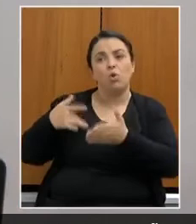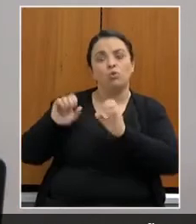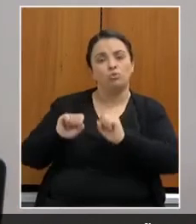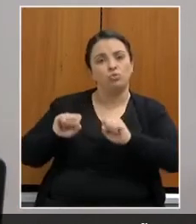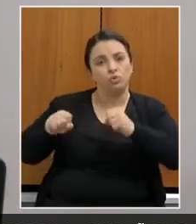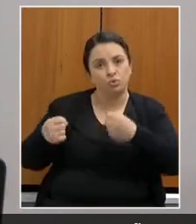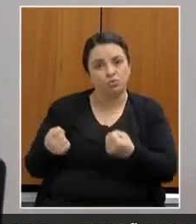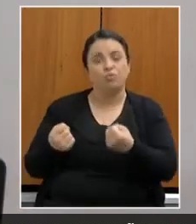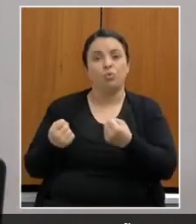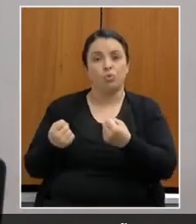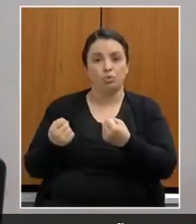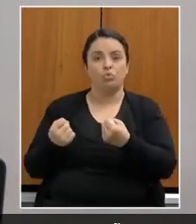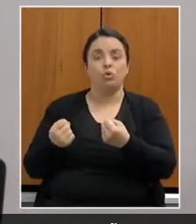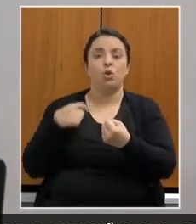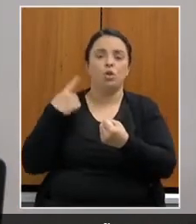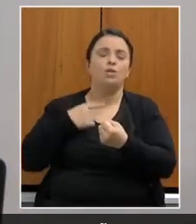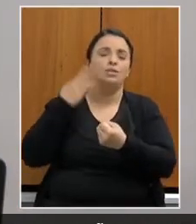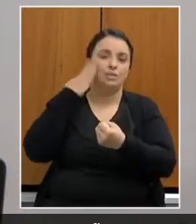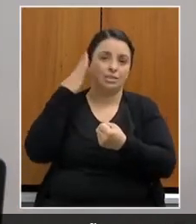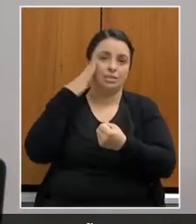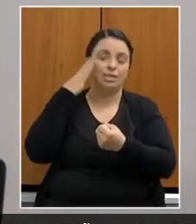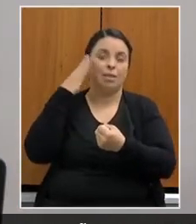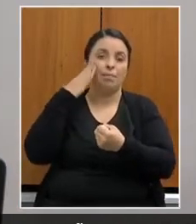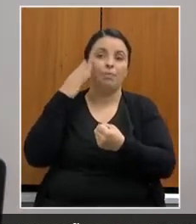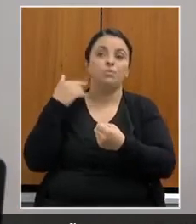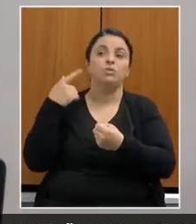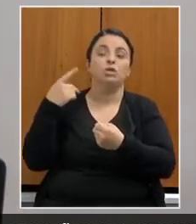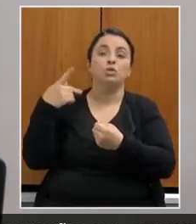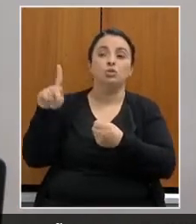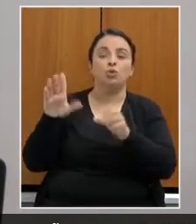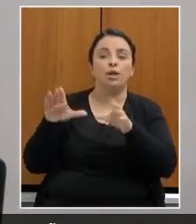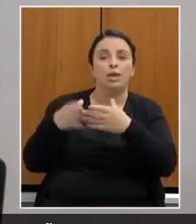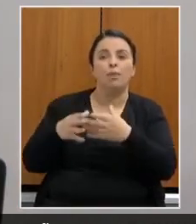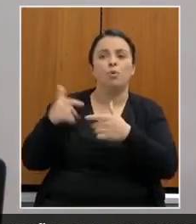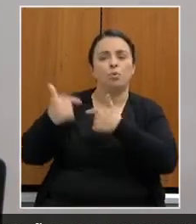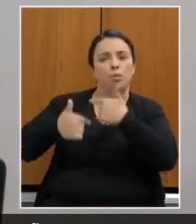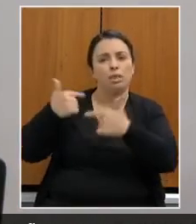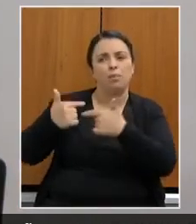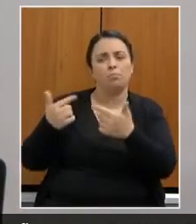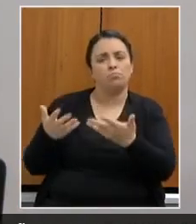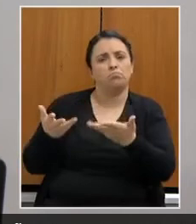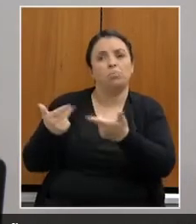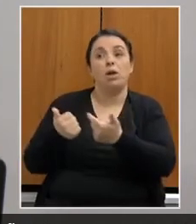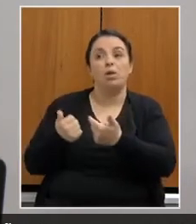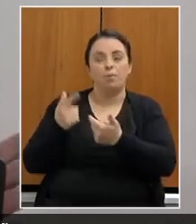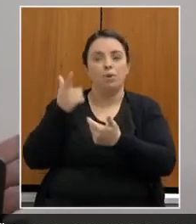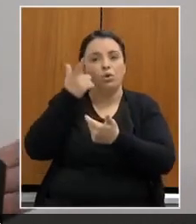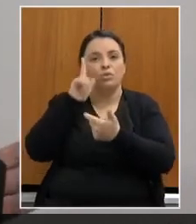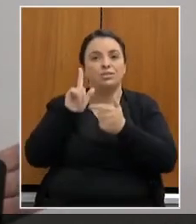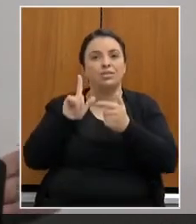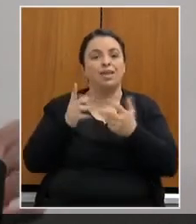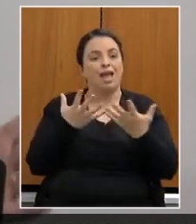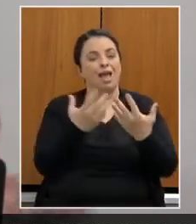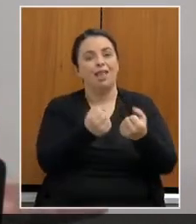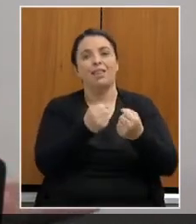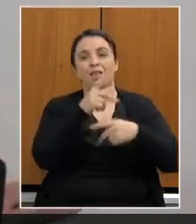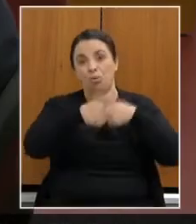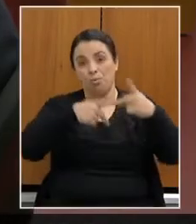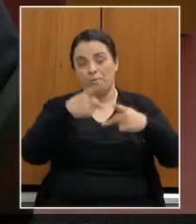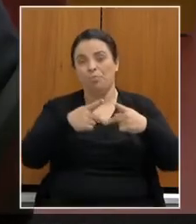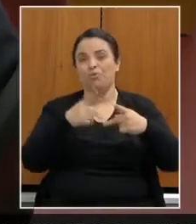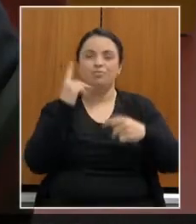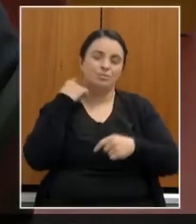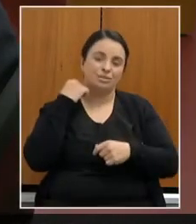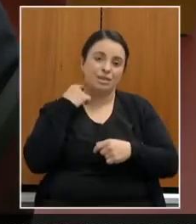Mas a gente sabe o trabalho excepcional de toda a sua equipe para atendimento ao povo menino. Essa casa se sente-se honrada.